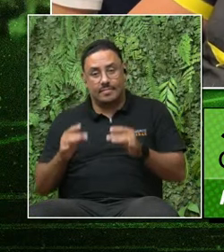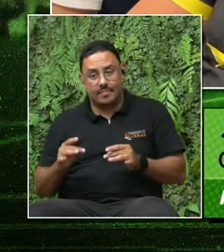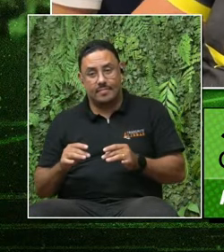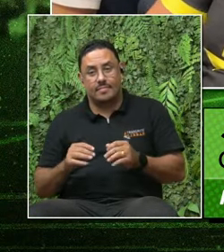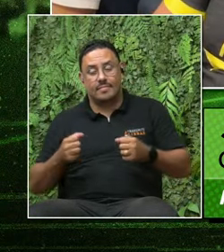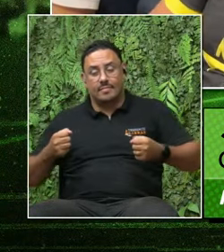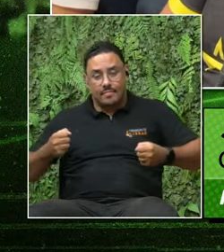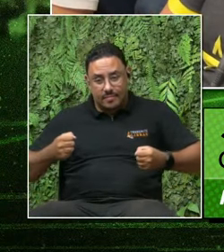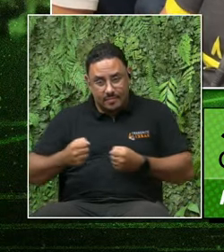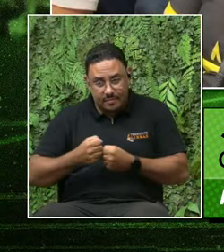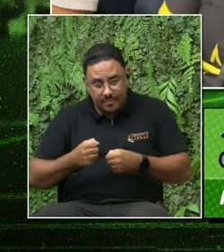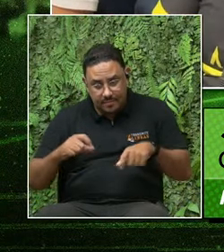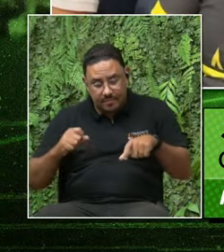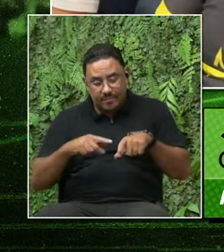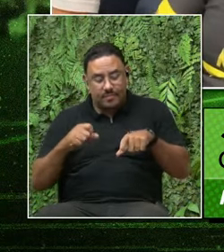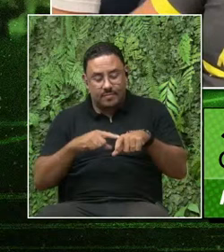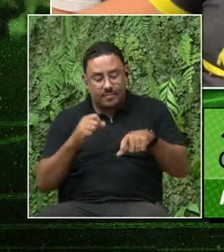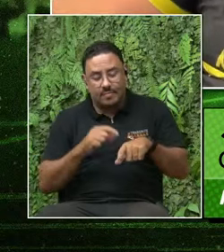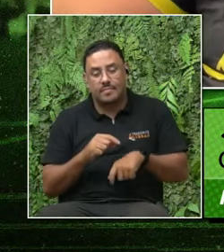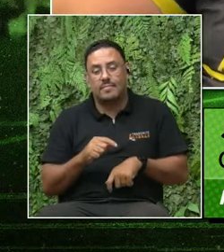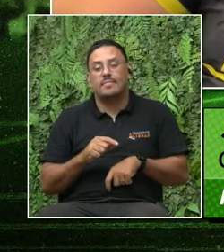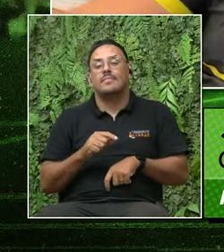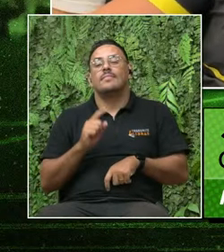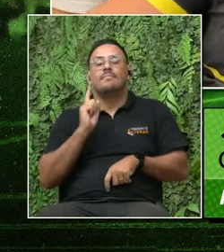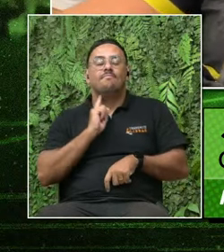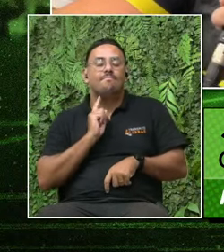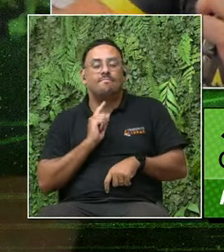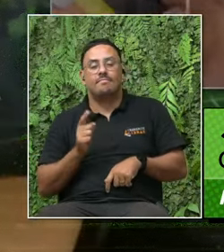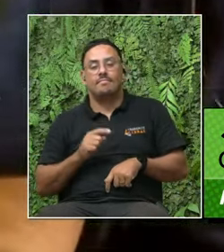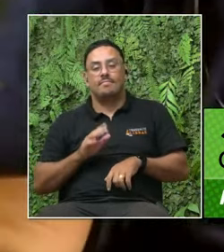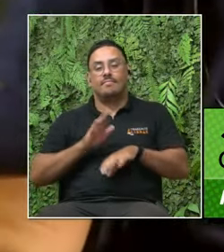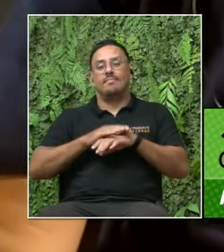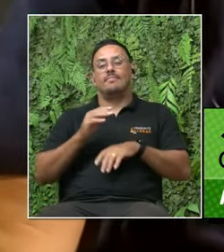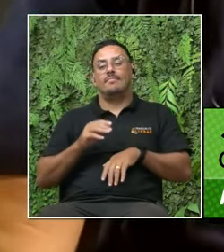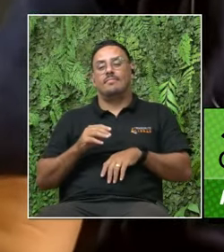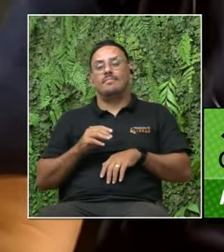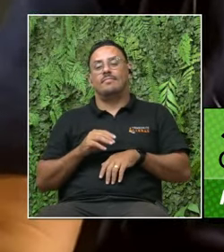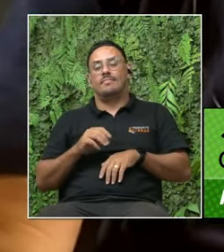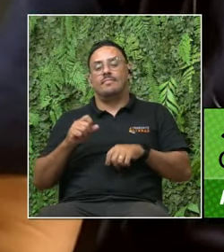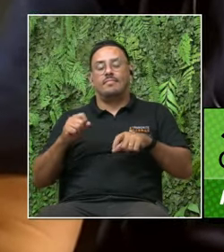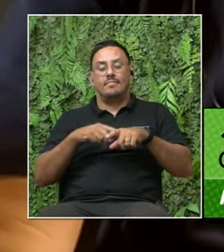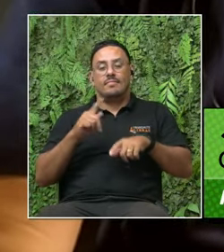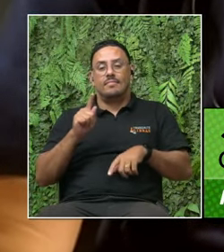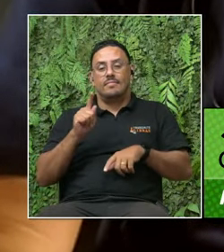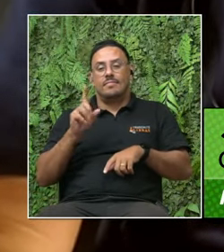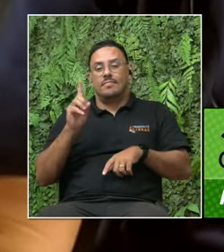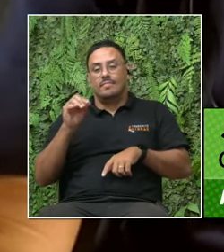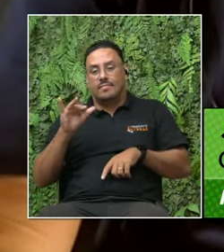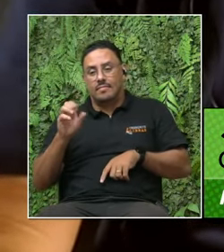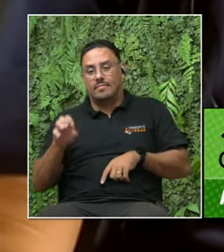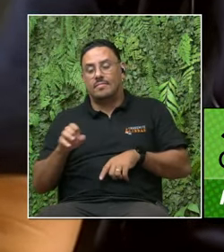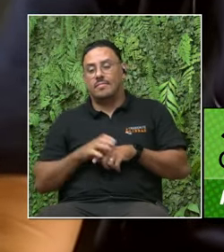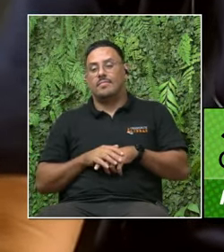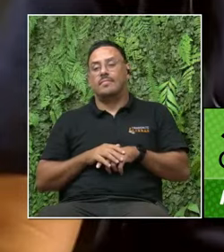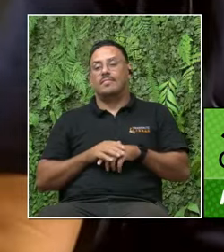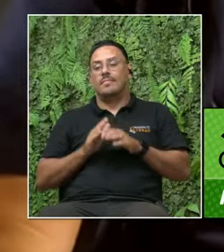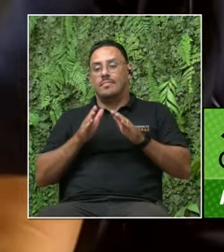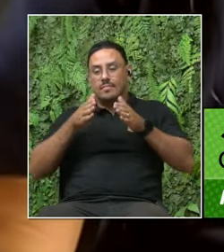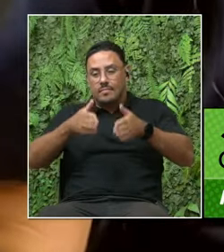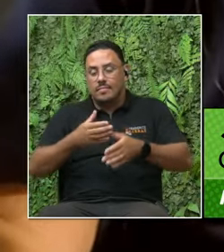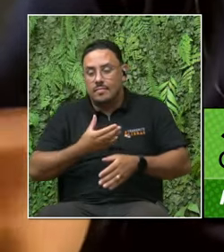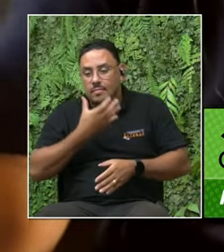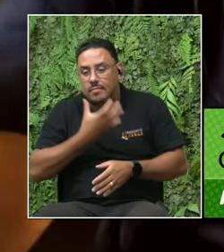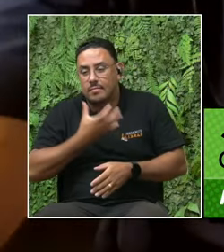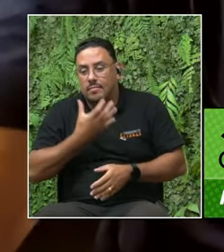hul foi o artilheiro do campeonato mineiro com sete gols El já tem mais gol que o dinero na temporada Tá mas acontece que no final do ano tá você